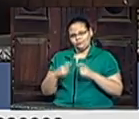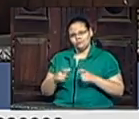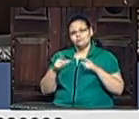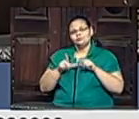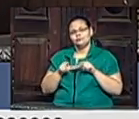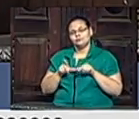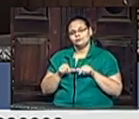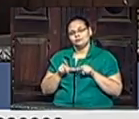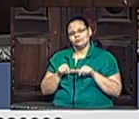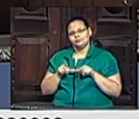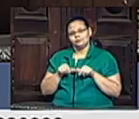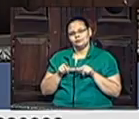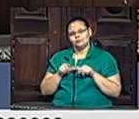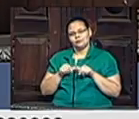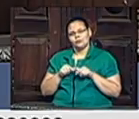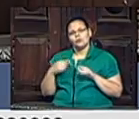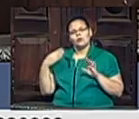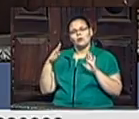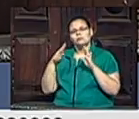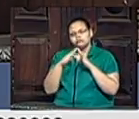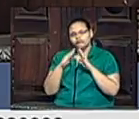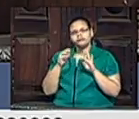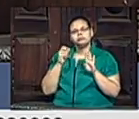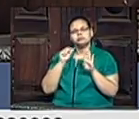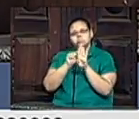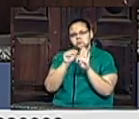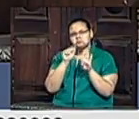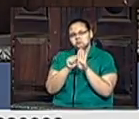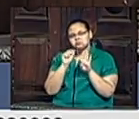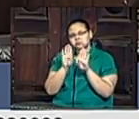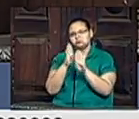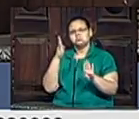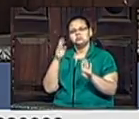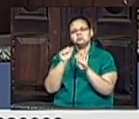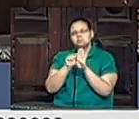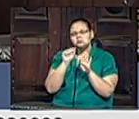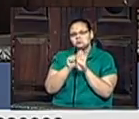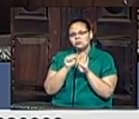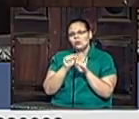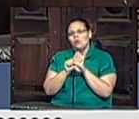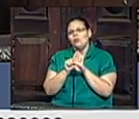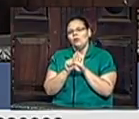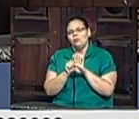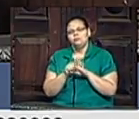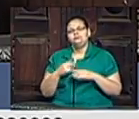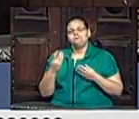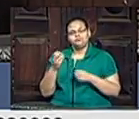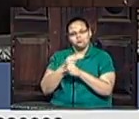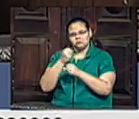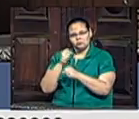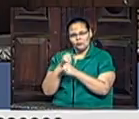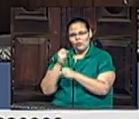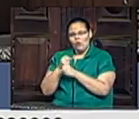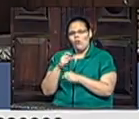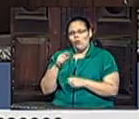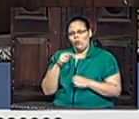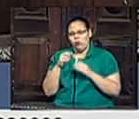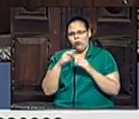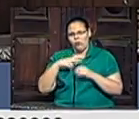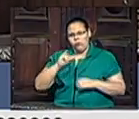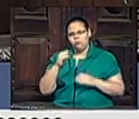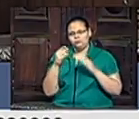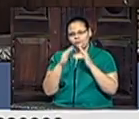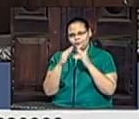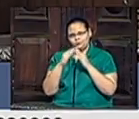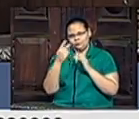né? Bateu na porta desses moradores pobres, dizendo, sai daí, porque nós vamos fazer determinada obra e você vai receber a